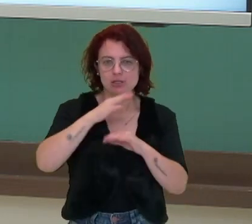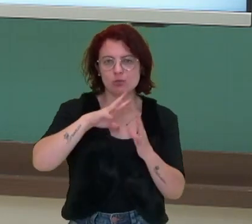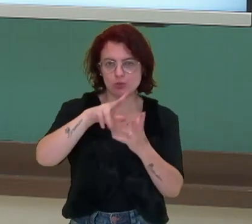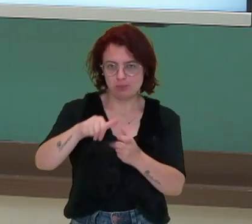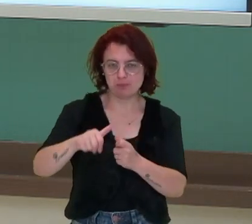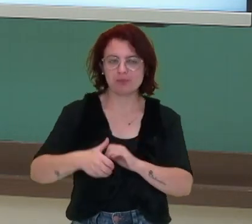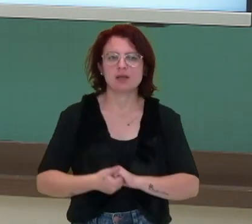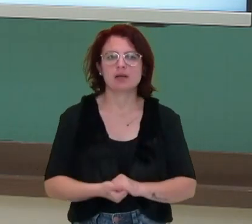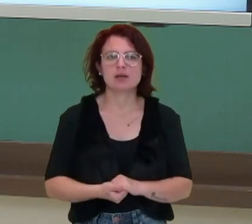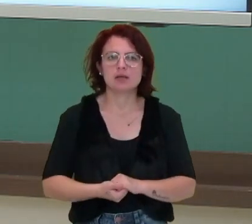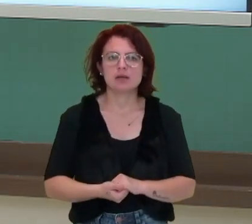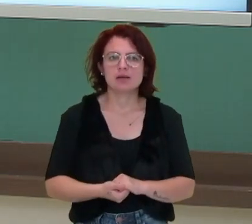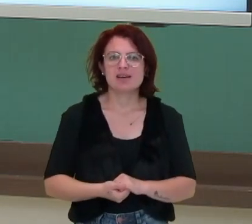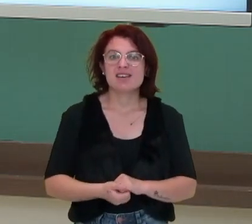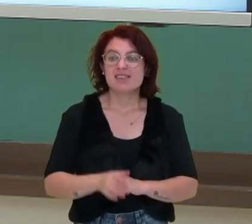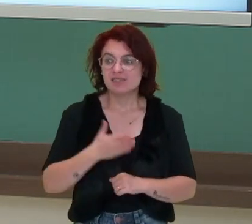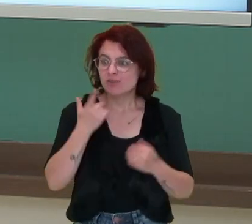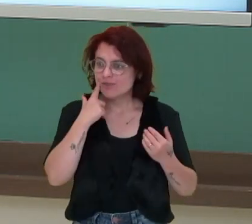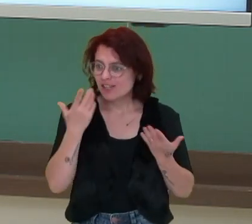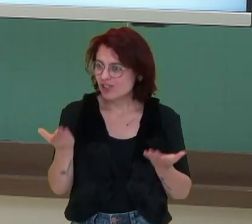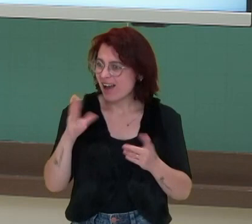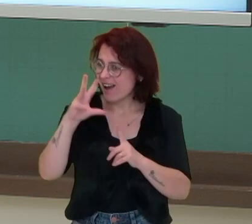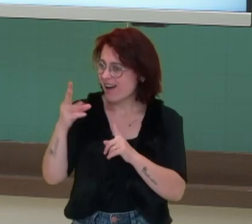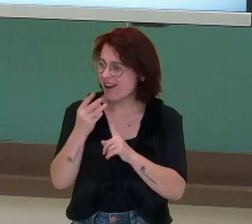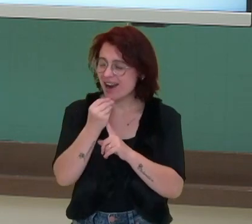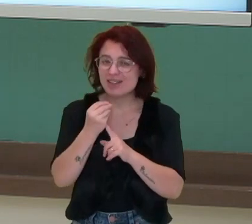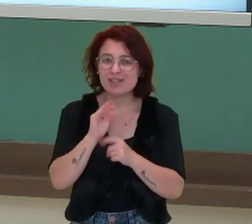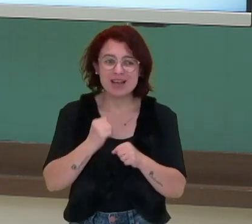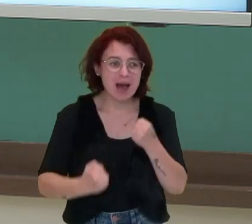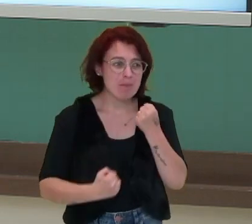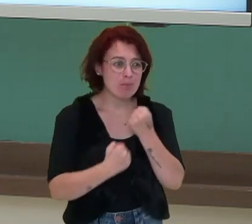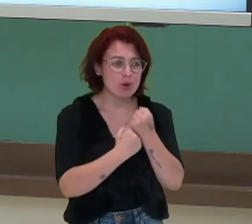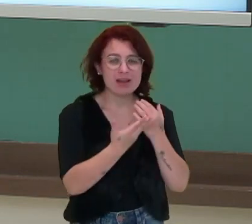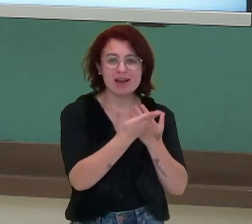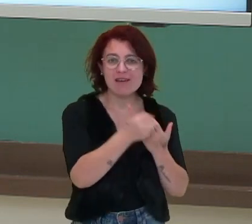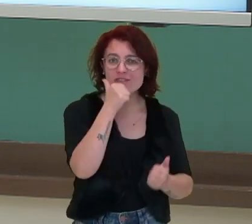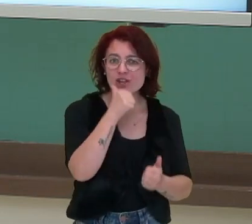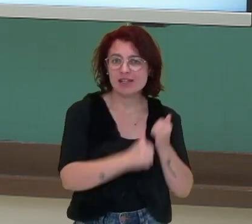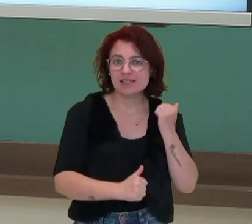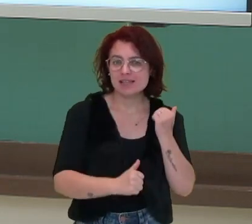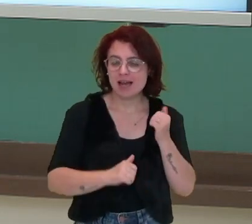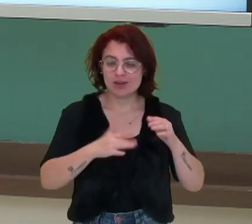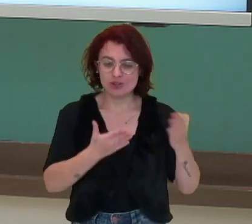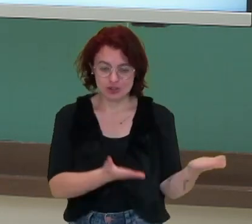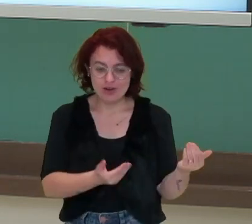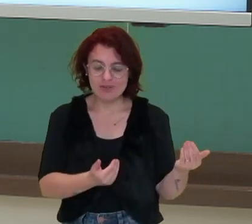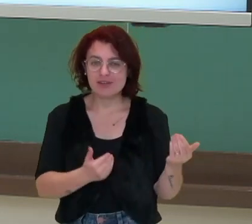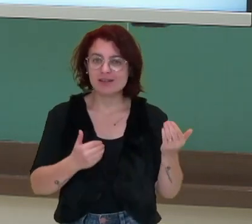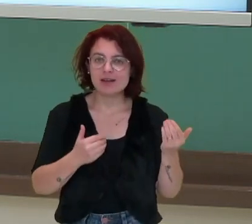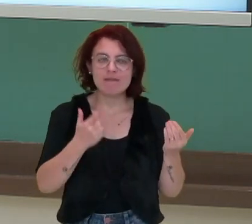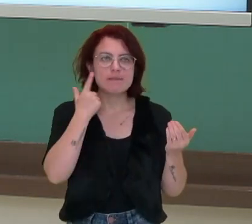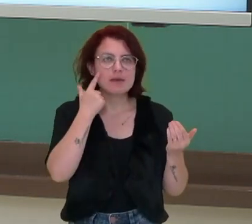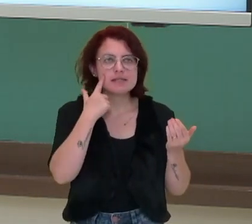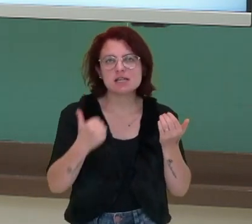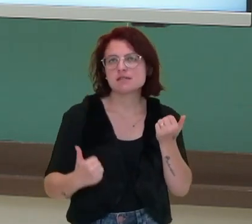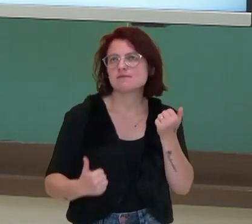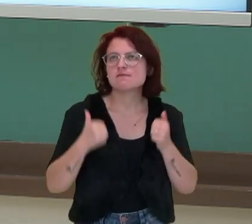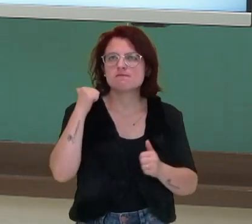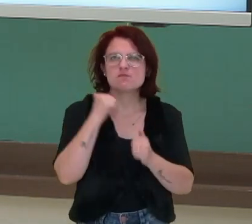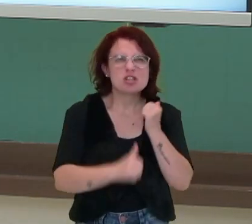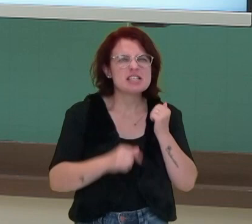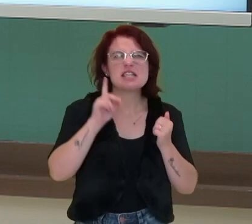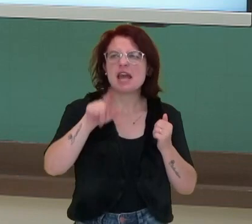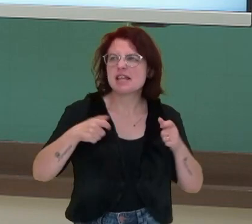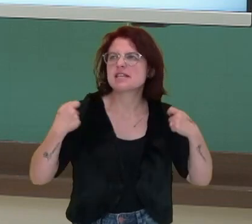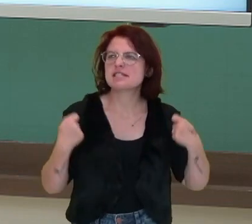vai trazer a violência. E a arte começa a apoiar a violência nesse momento. Então esses jovens eles começam a colocar a violência como algo que é